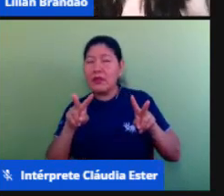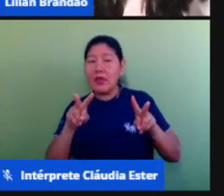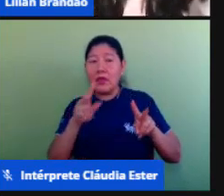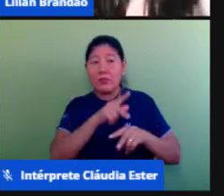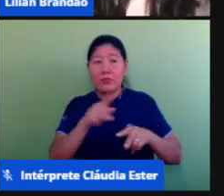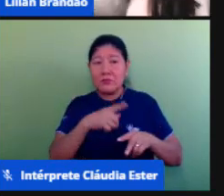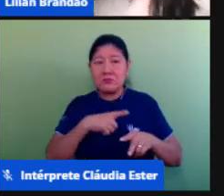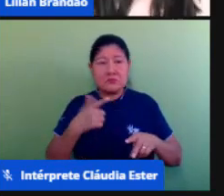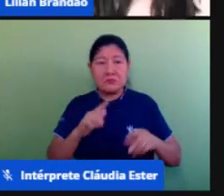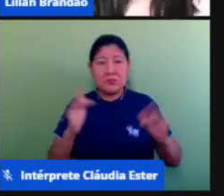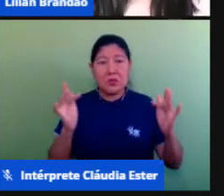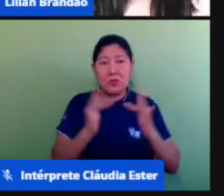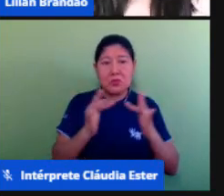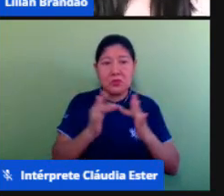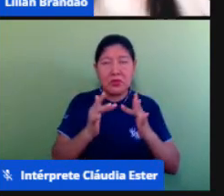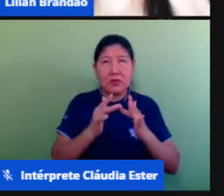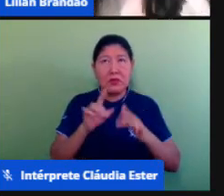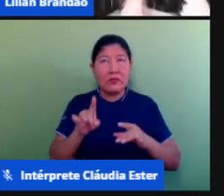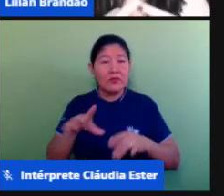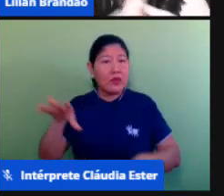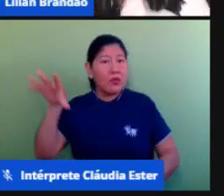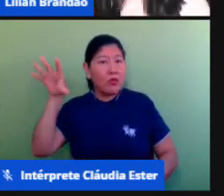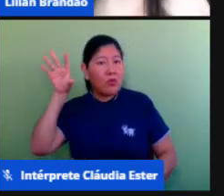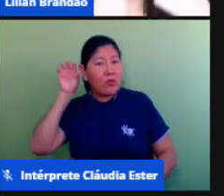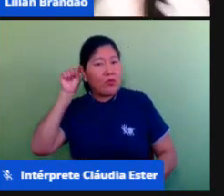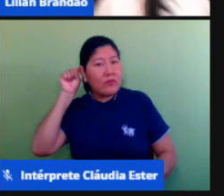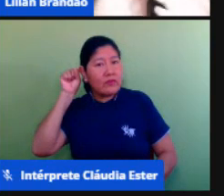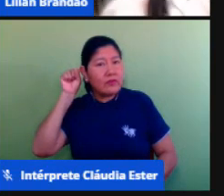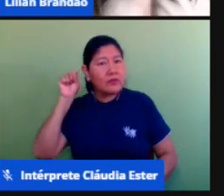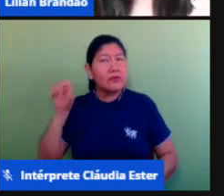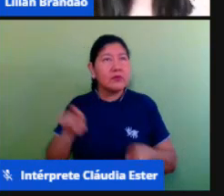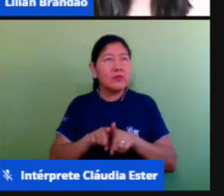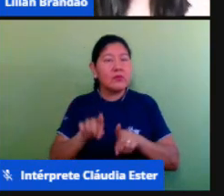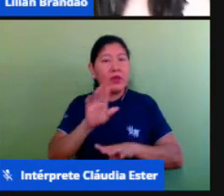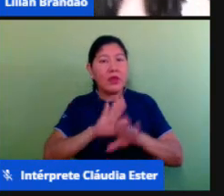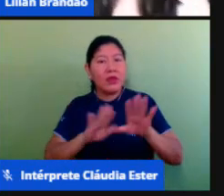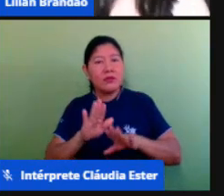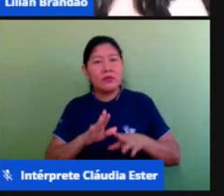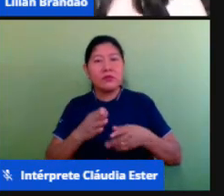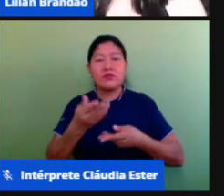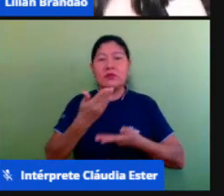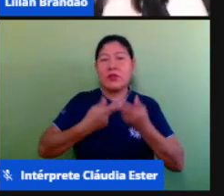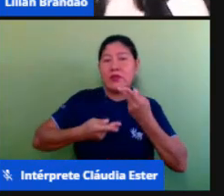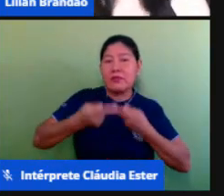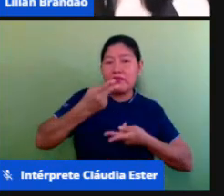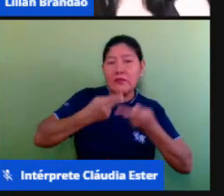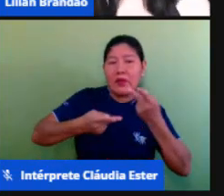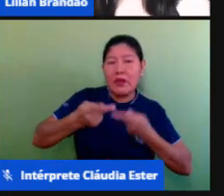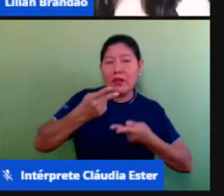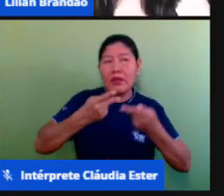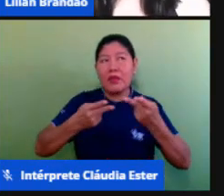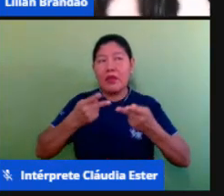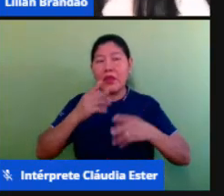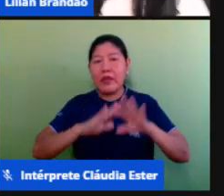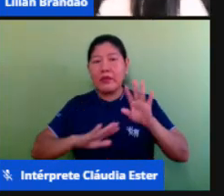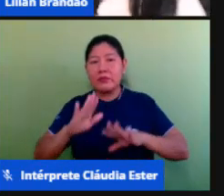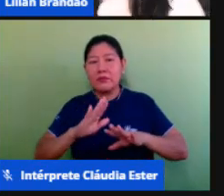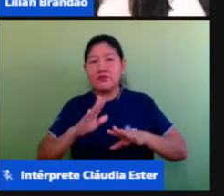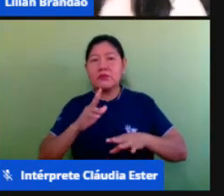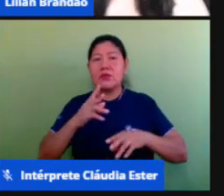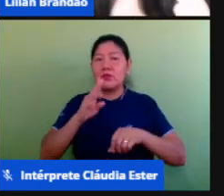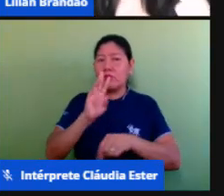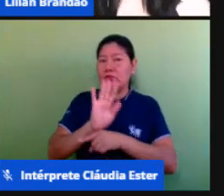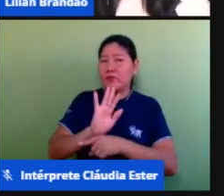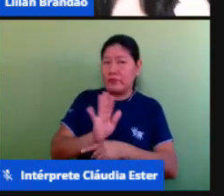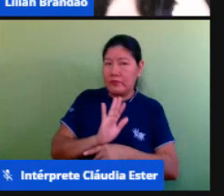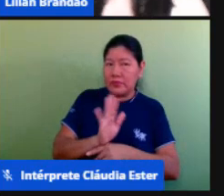de ouvir o seu professor e, principalmente, de verbalizar com ele, mesmo que seja por gravações ou